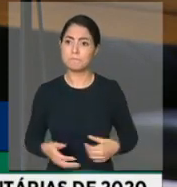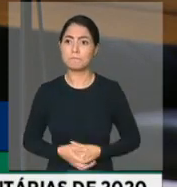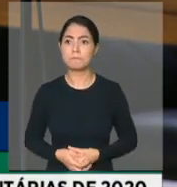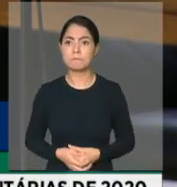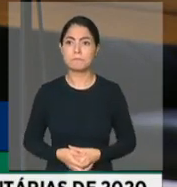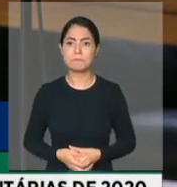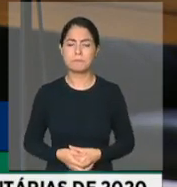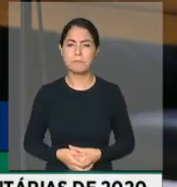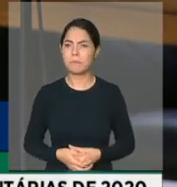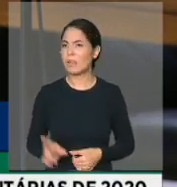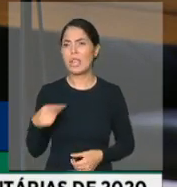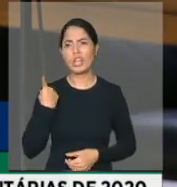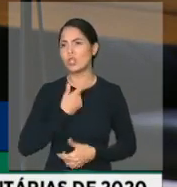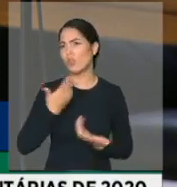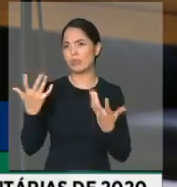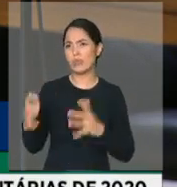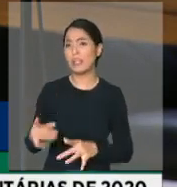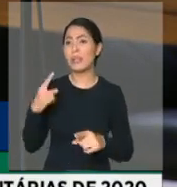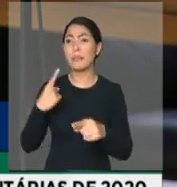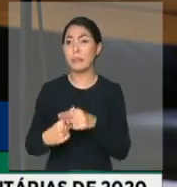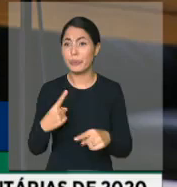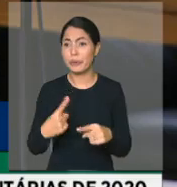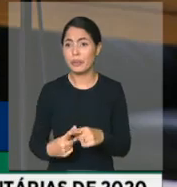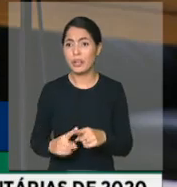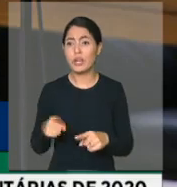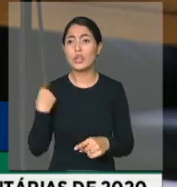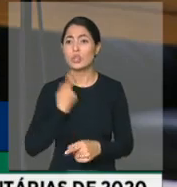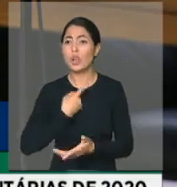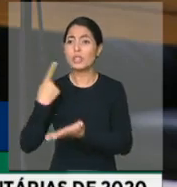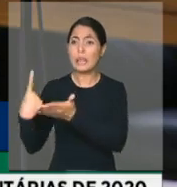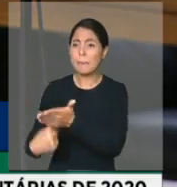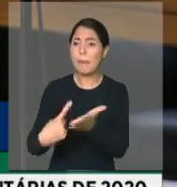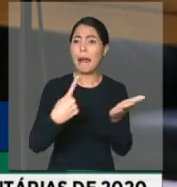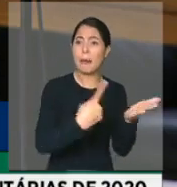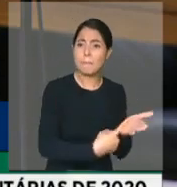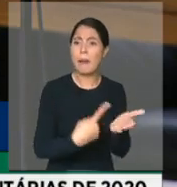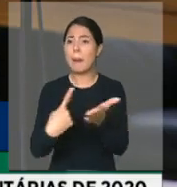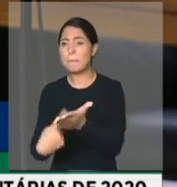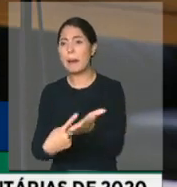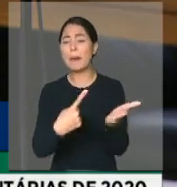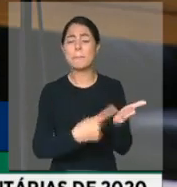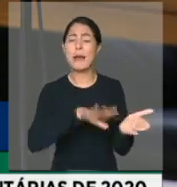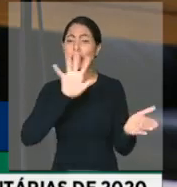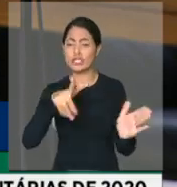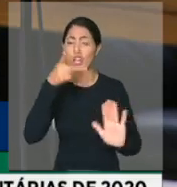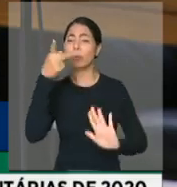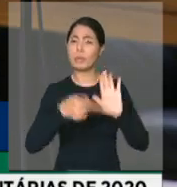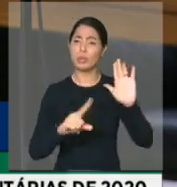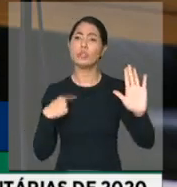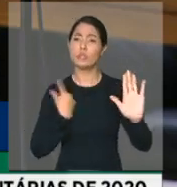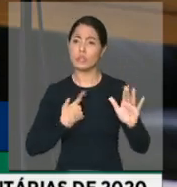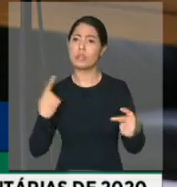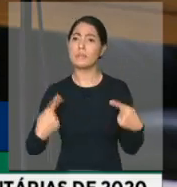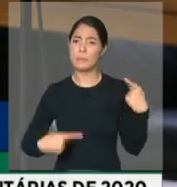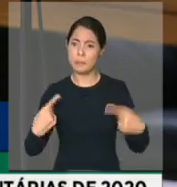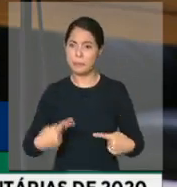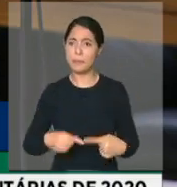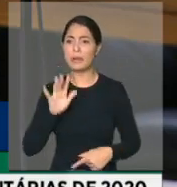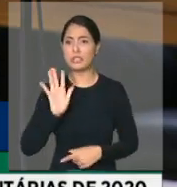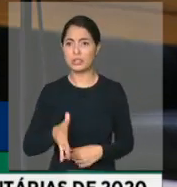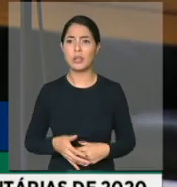não quisemos fazer essa questão de ordem porque nós temos muito acordo com boa parte do projeto que nós estamos discutindo. Nós achamos